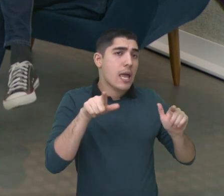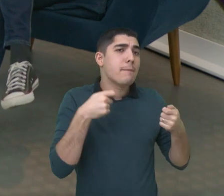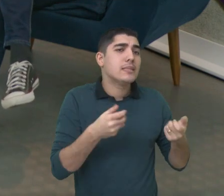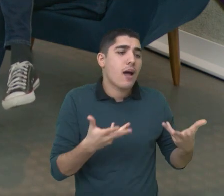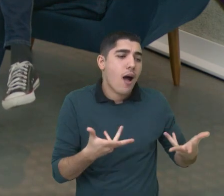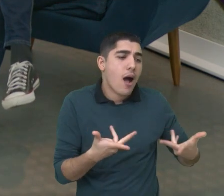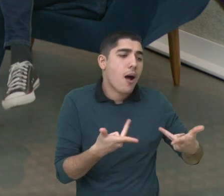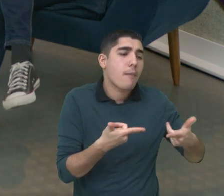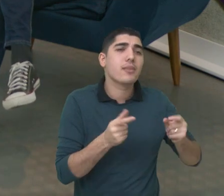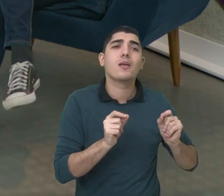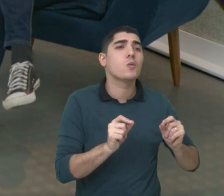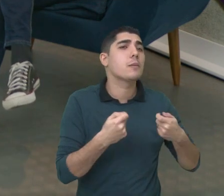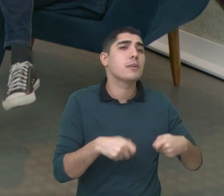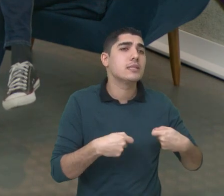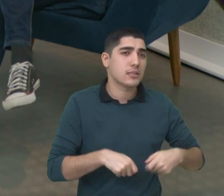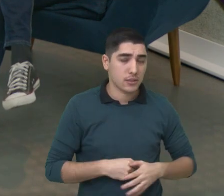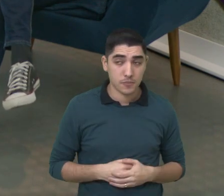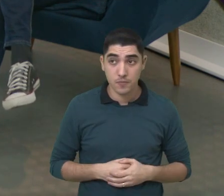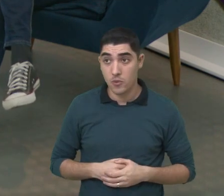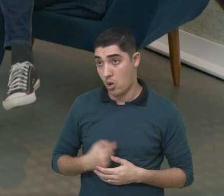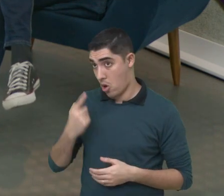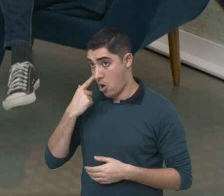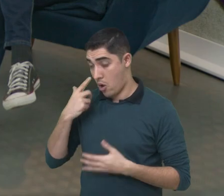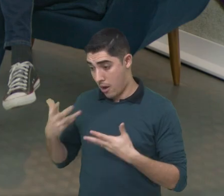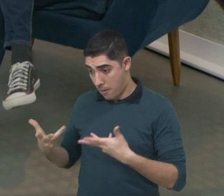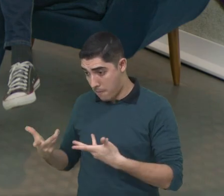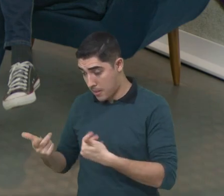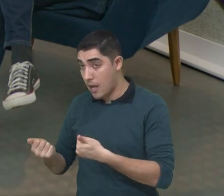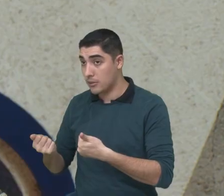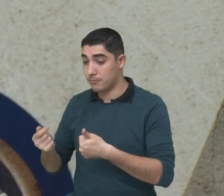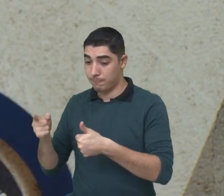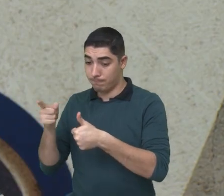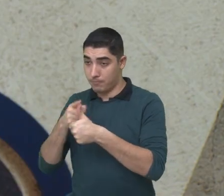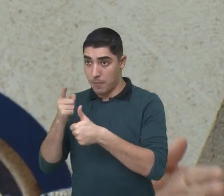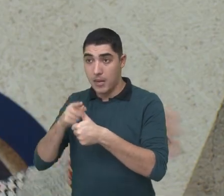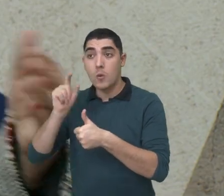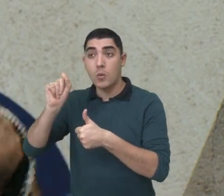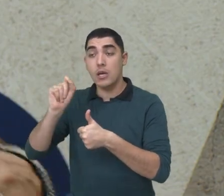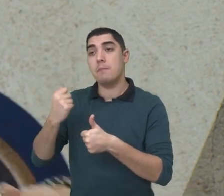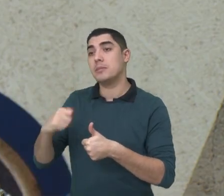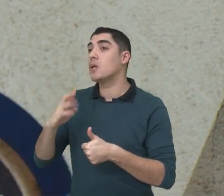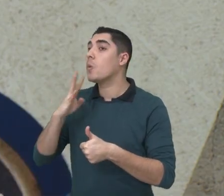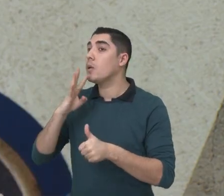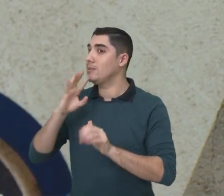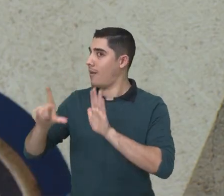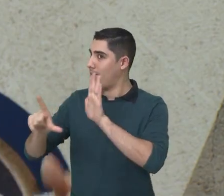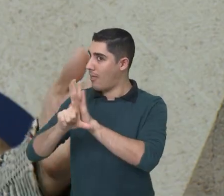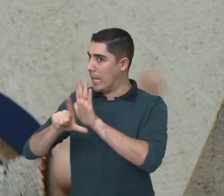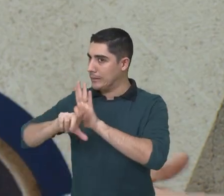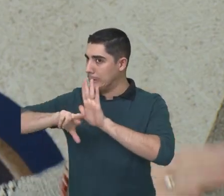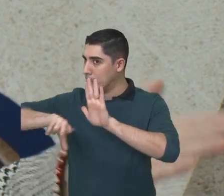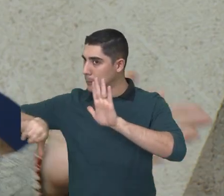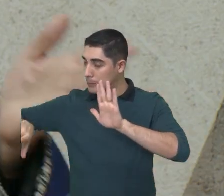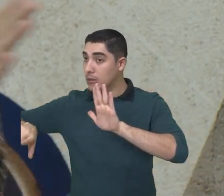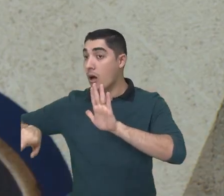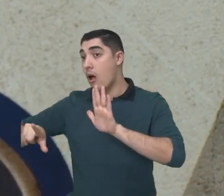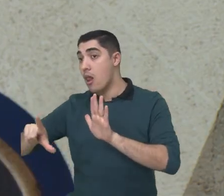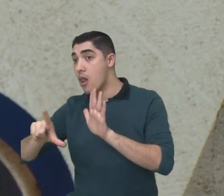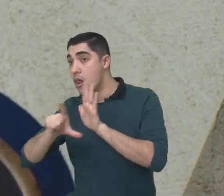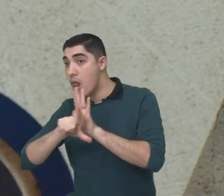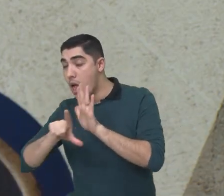habilidade? Como habilidade, primeiro, ele tem que conhecer da legislação daquilo que ele está tratando. Ou é